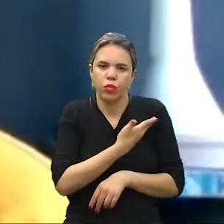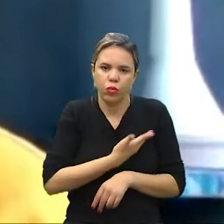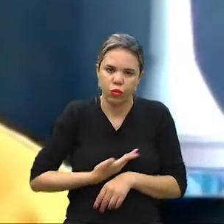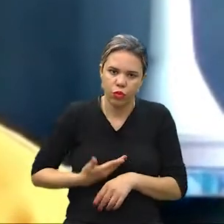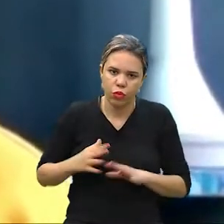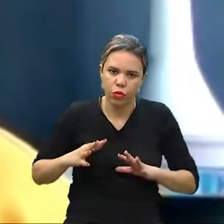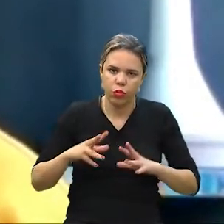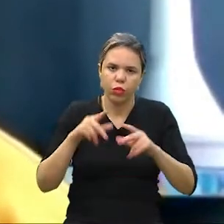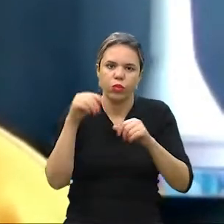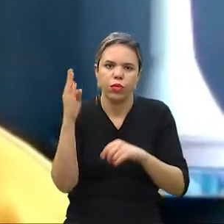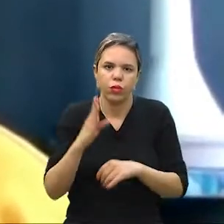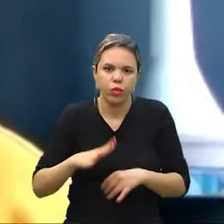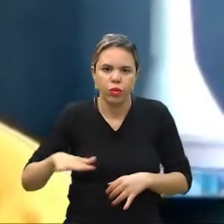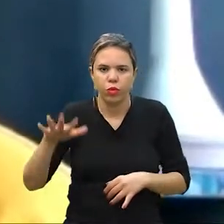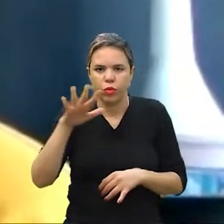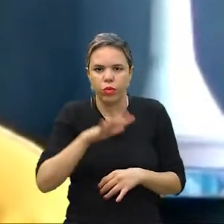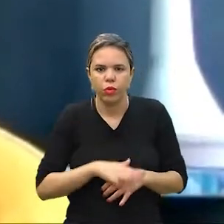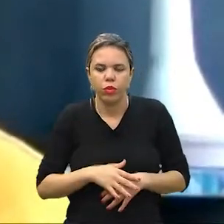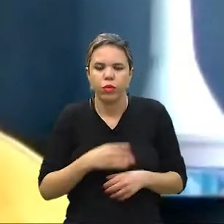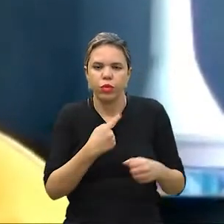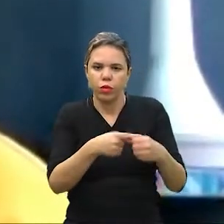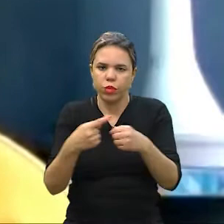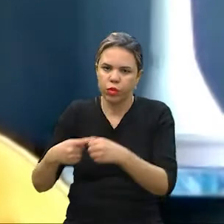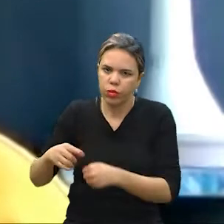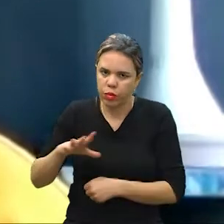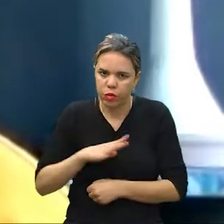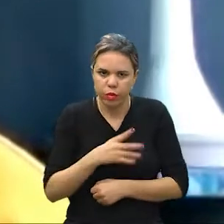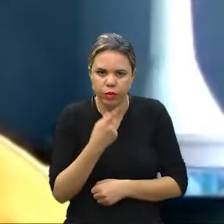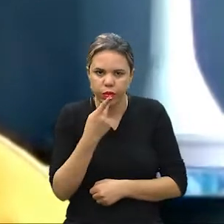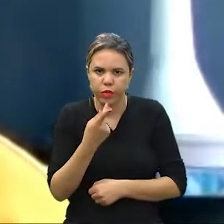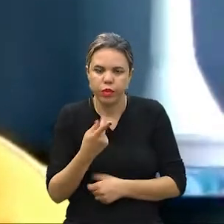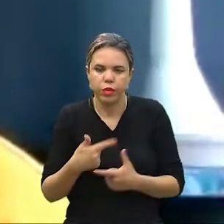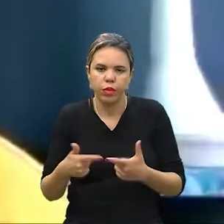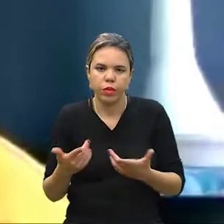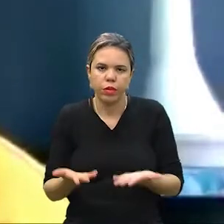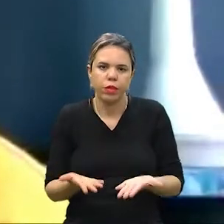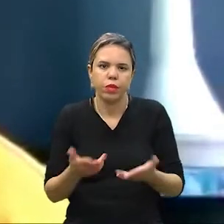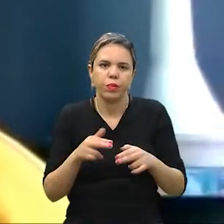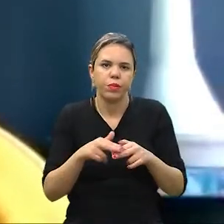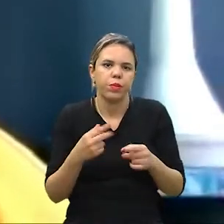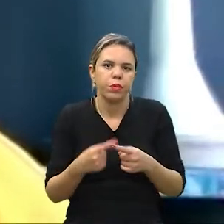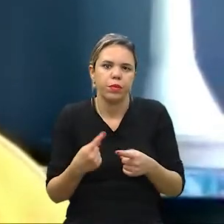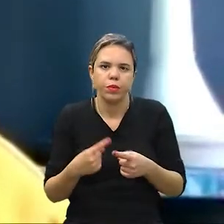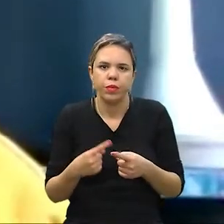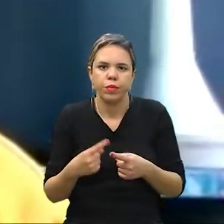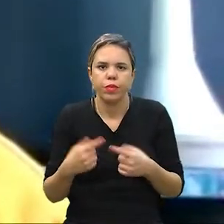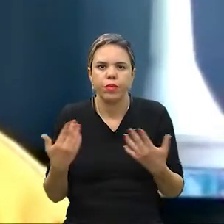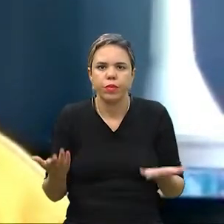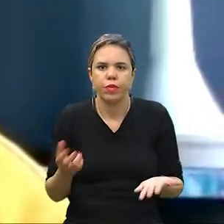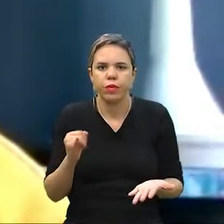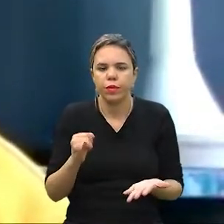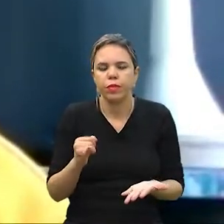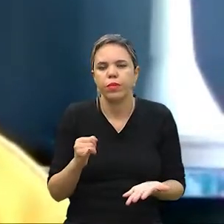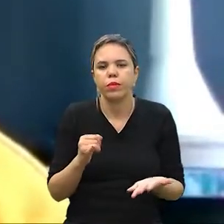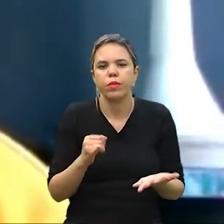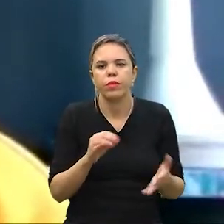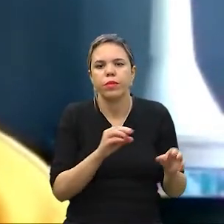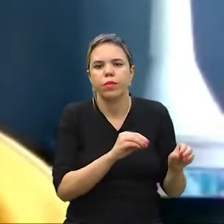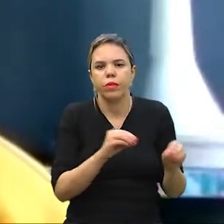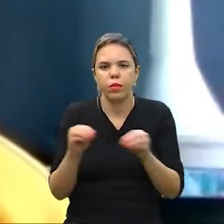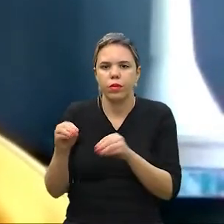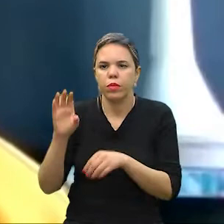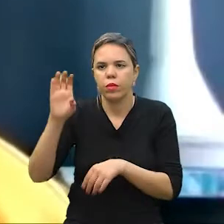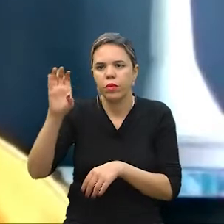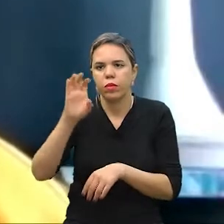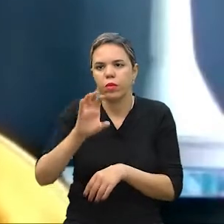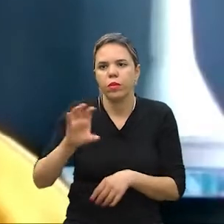governos e os municípios na gestão desses problemas, né? Porque quando se migra de um estado